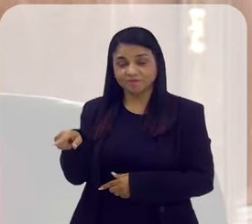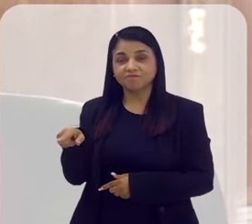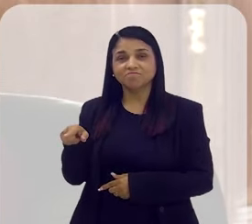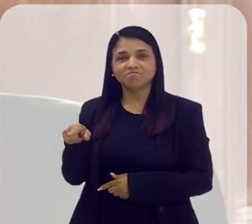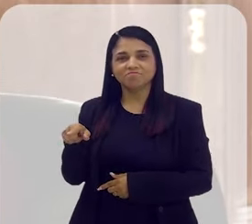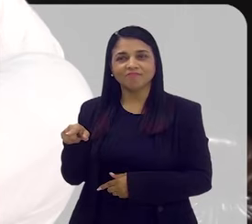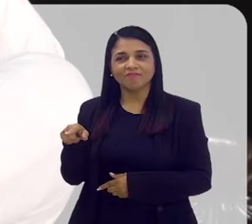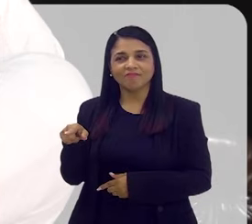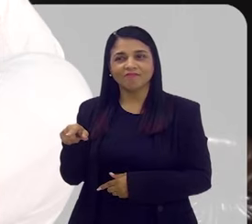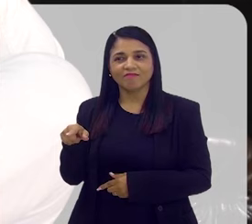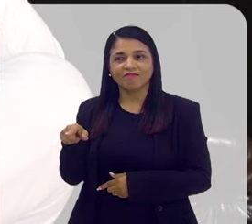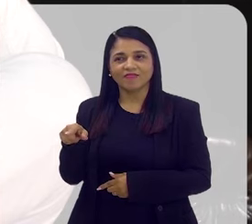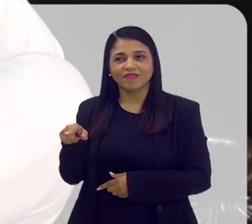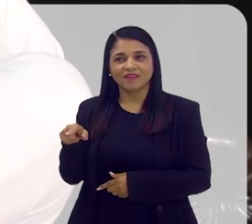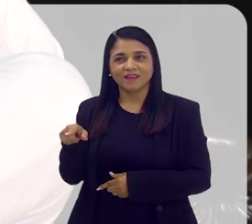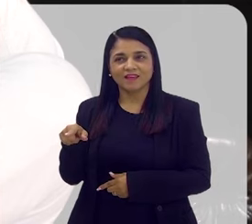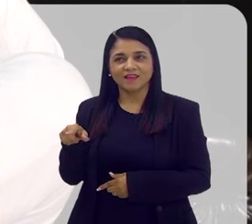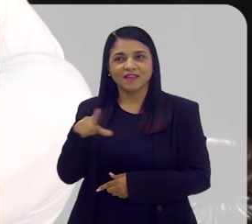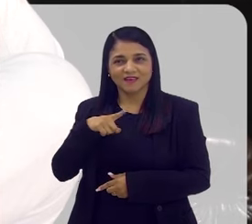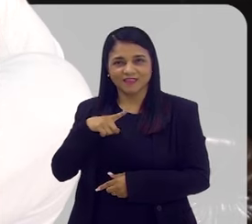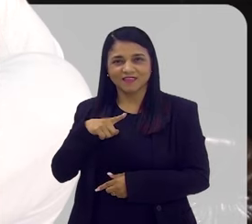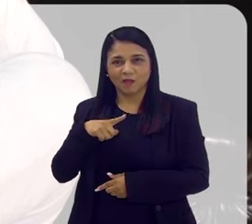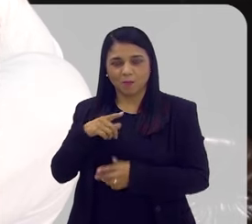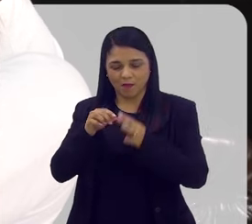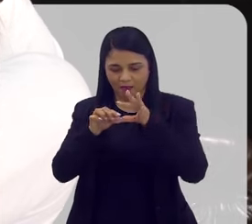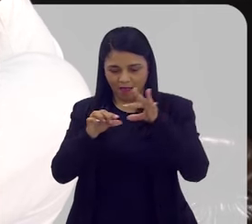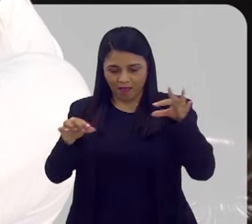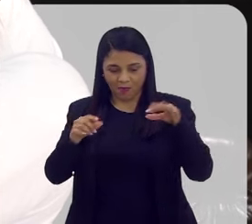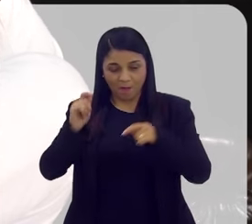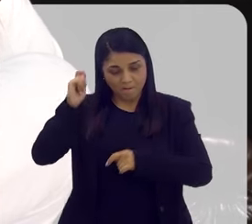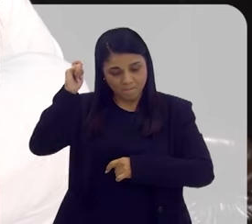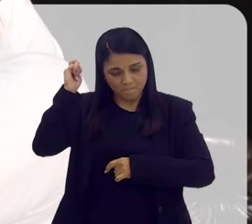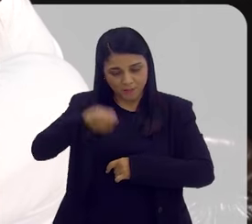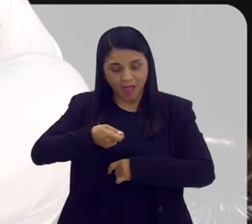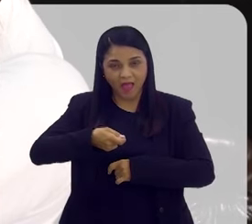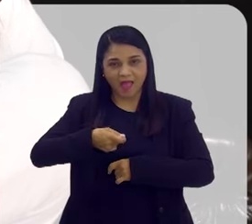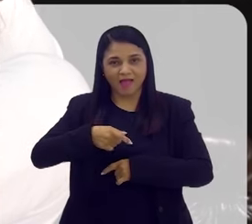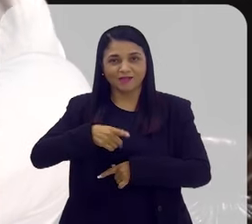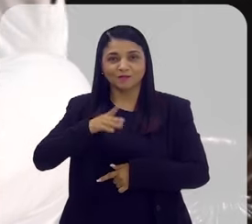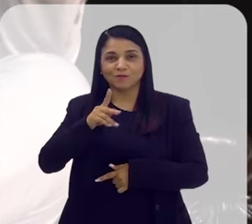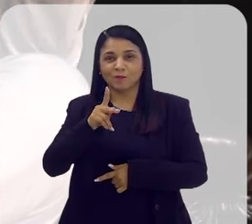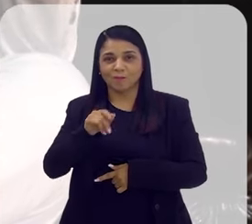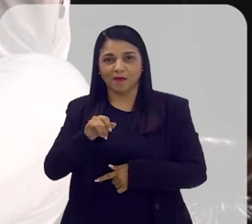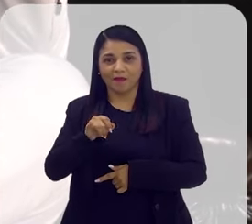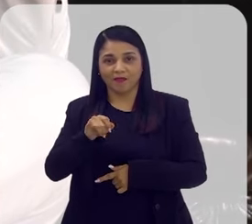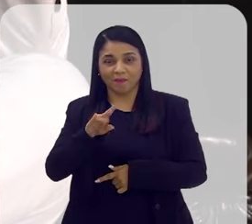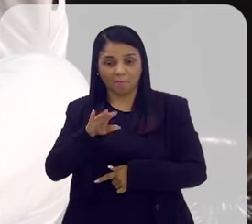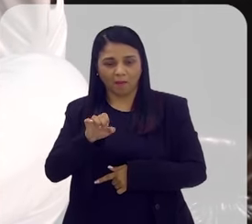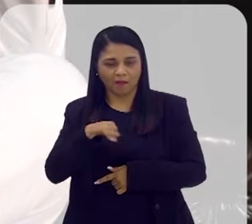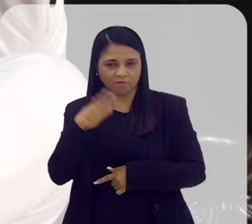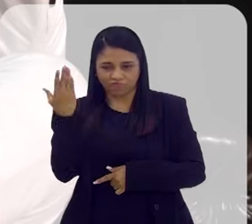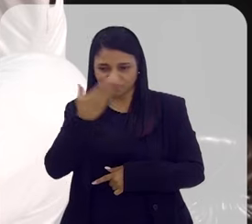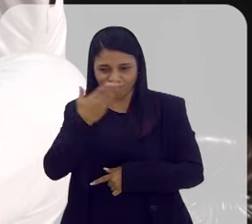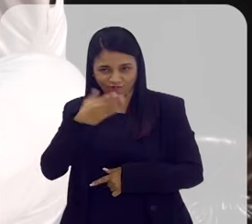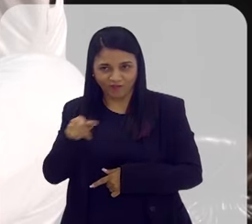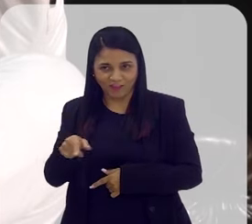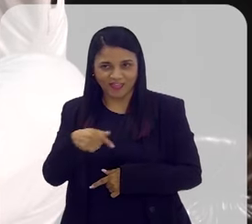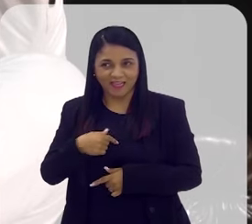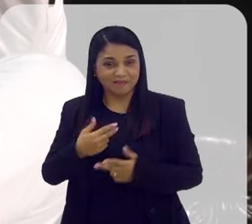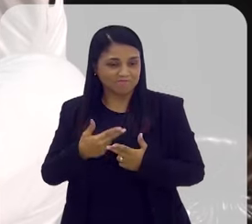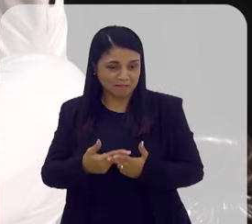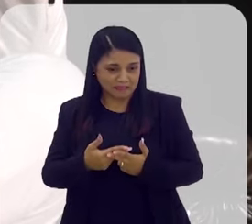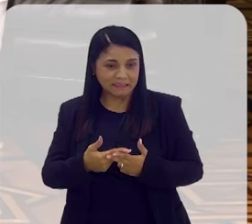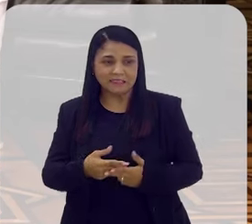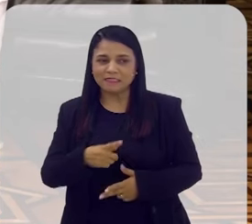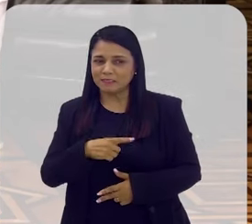também, ela é mestra, né? Ela tem uma régua que ela bate nas crianças quando os pais não estão vendo. Meu Deus. Ela é